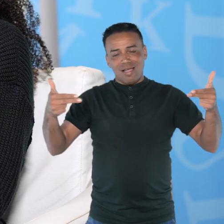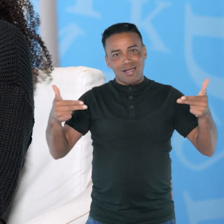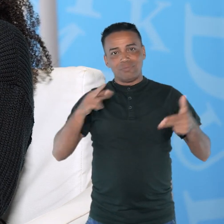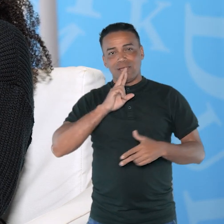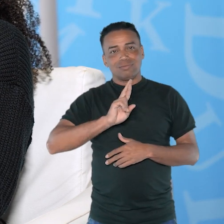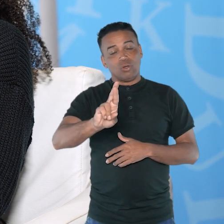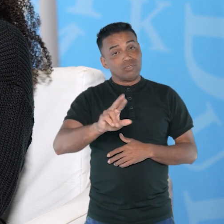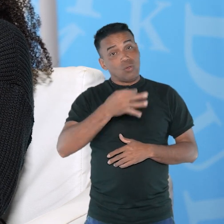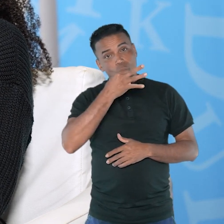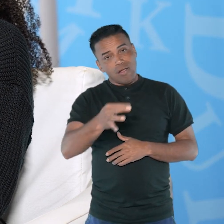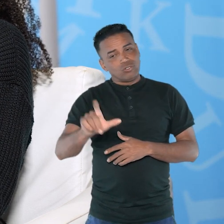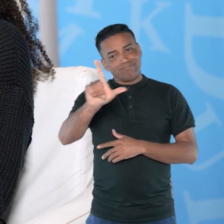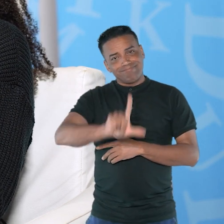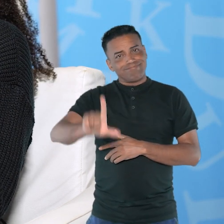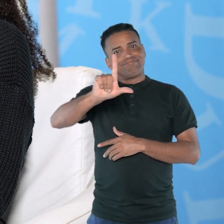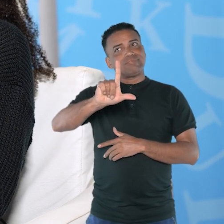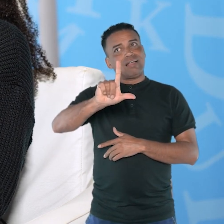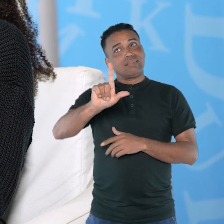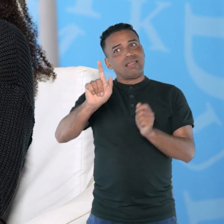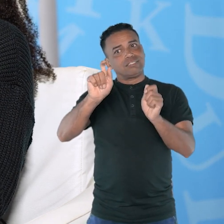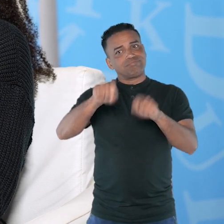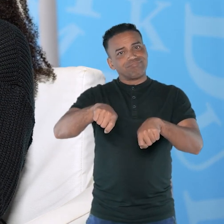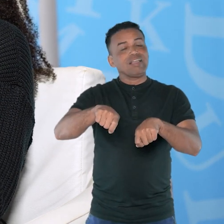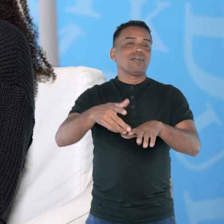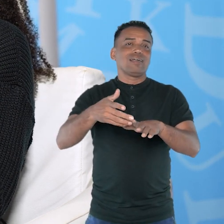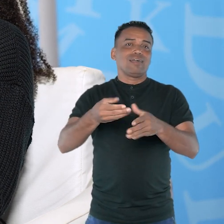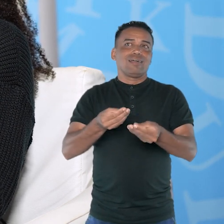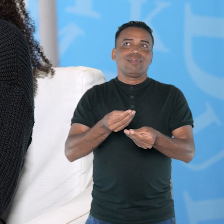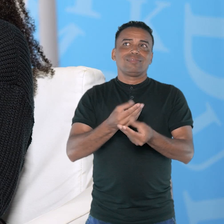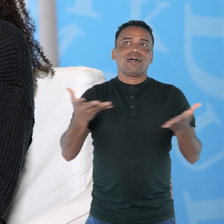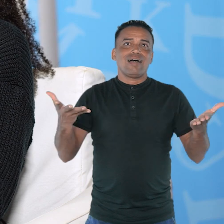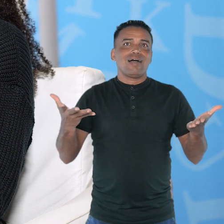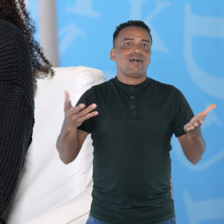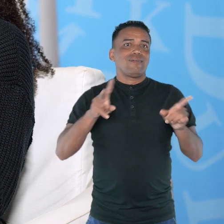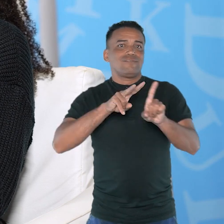que a literatura, ela tem essa capacidade de dar a ver a gente o